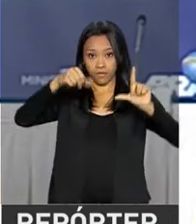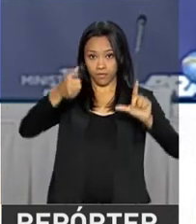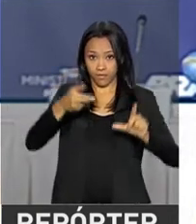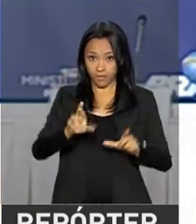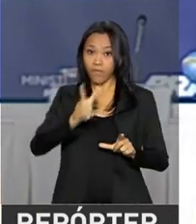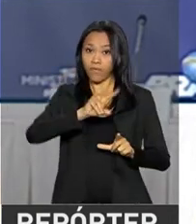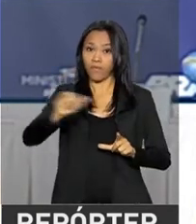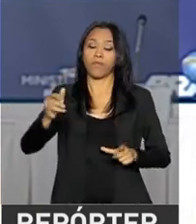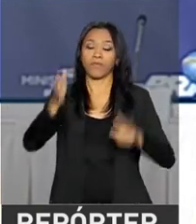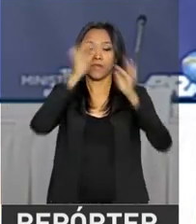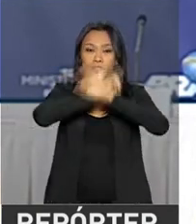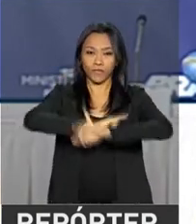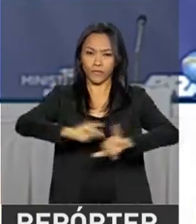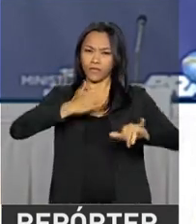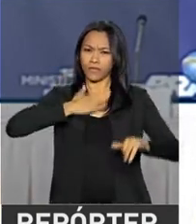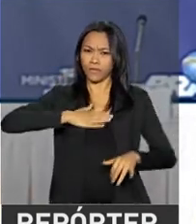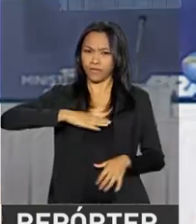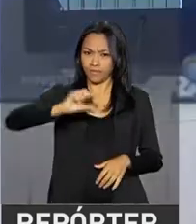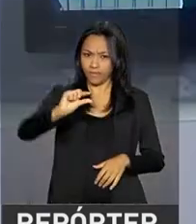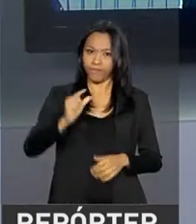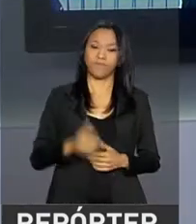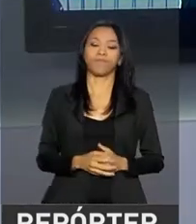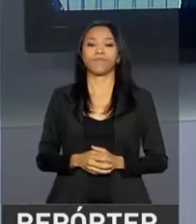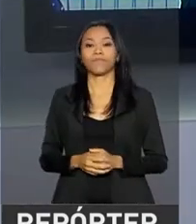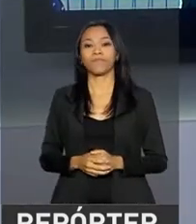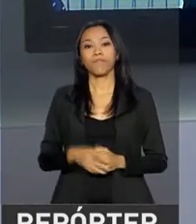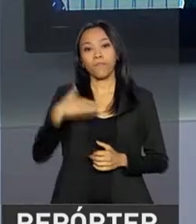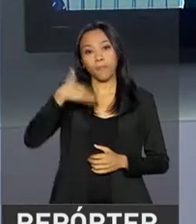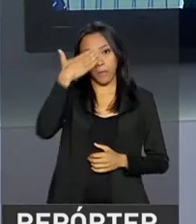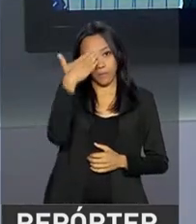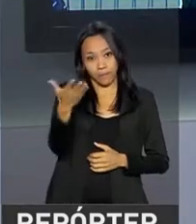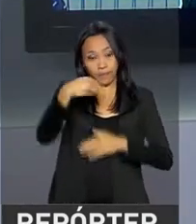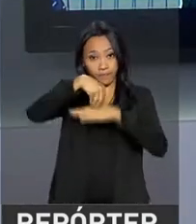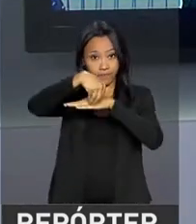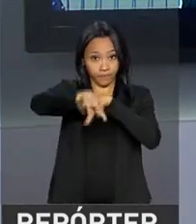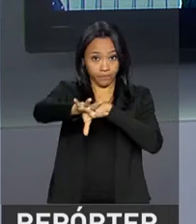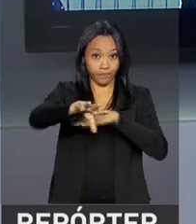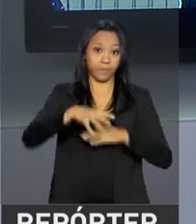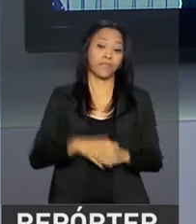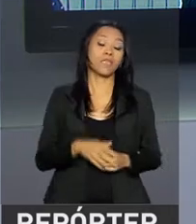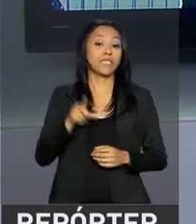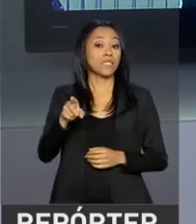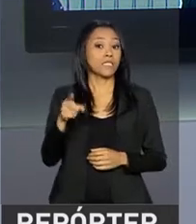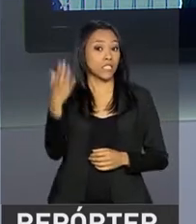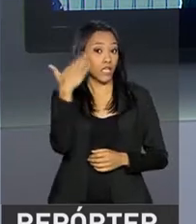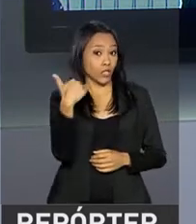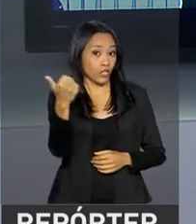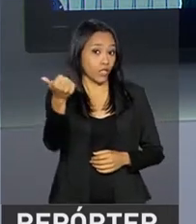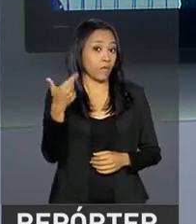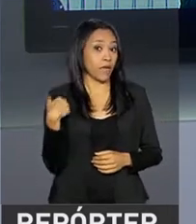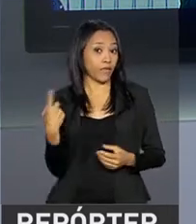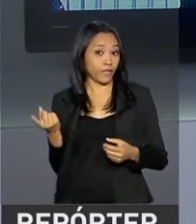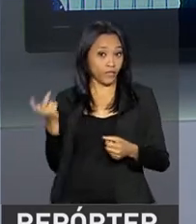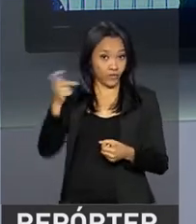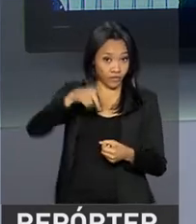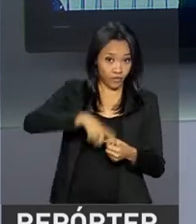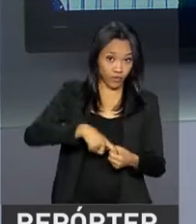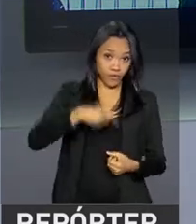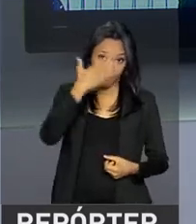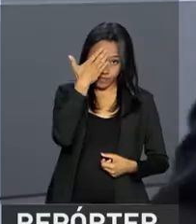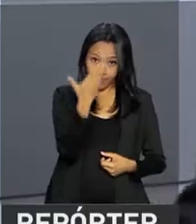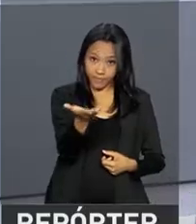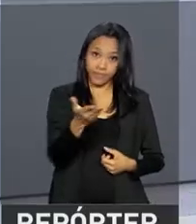entrevista coletiva em instantes. Jaime? Ney, obrigado pelas informações. Se for começar aí, você avisa a nossa produção, a gente volta com o sinal daí.